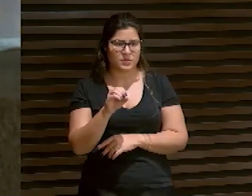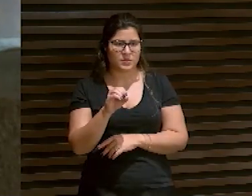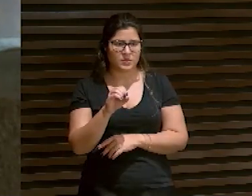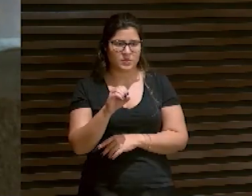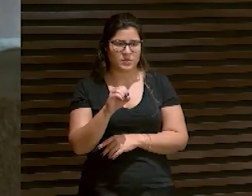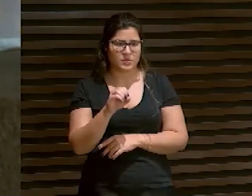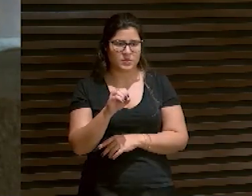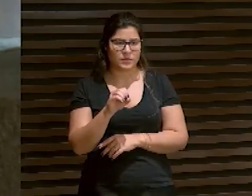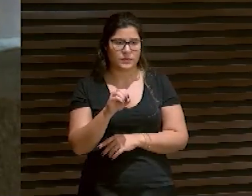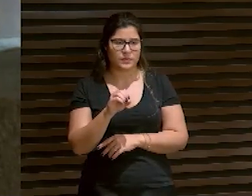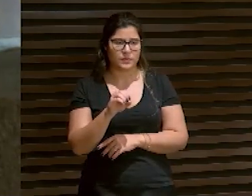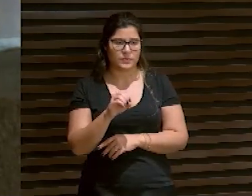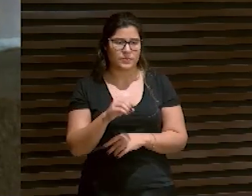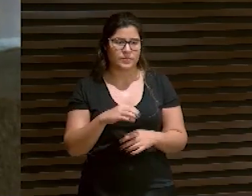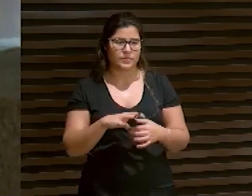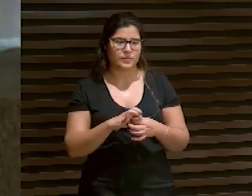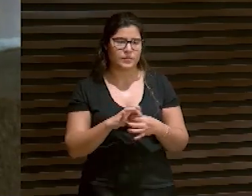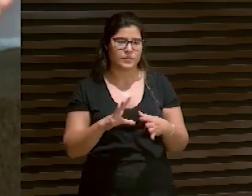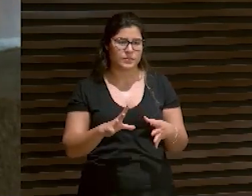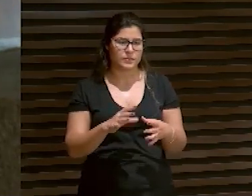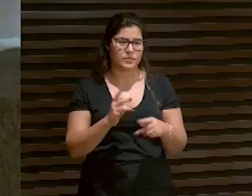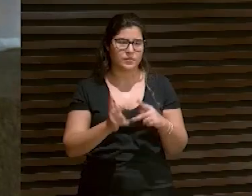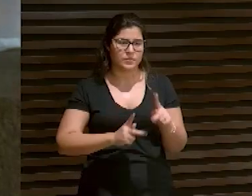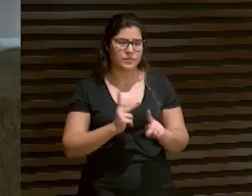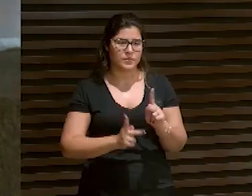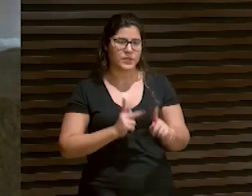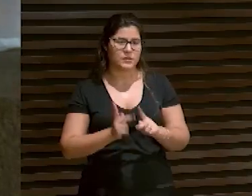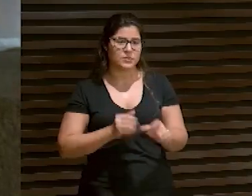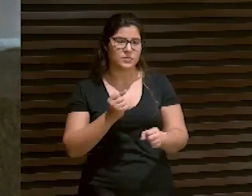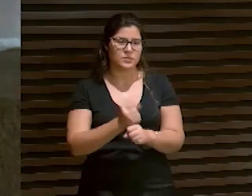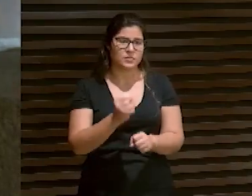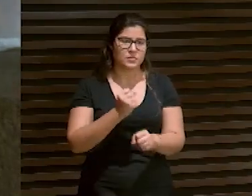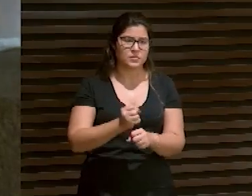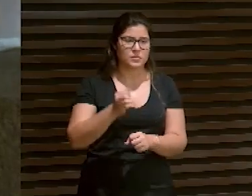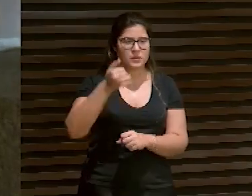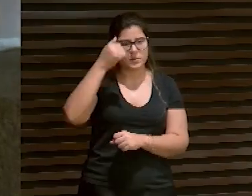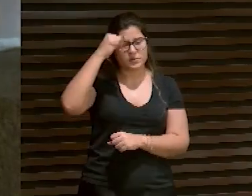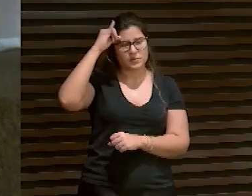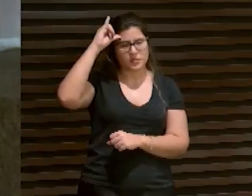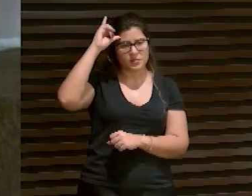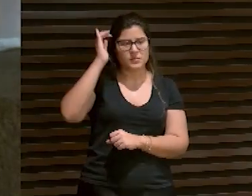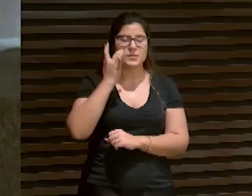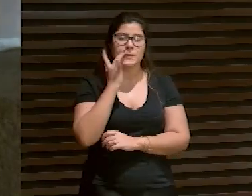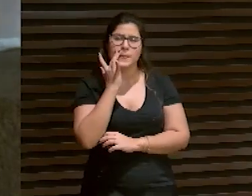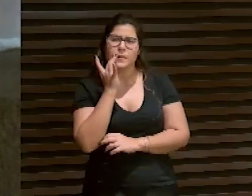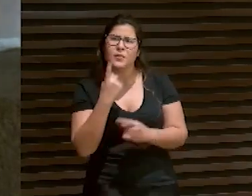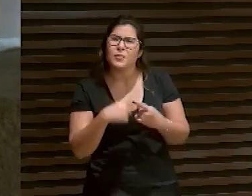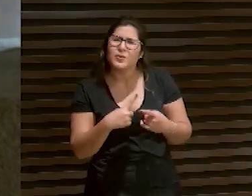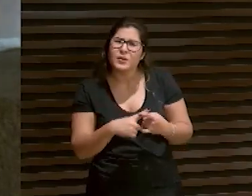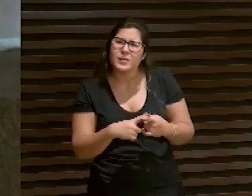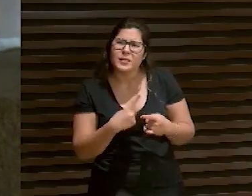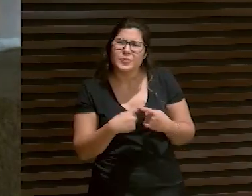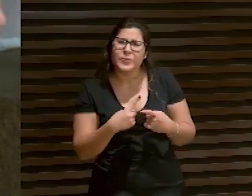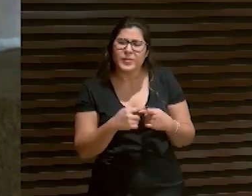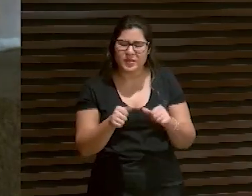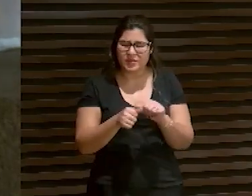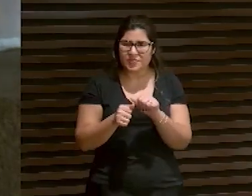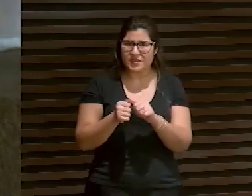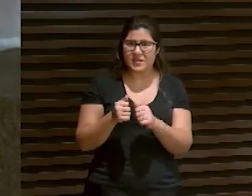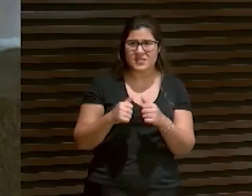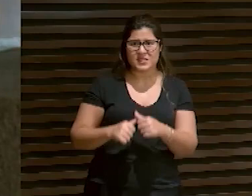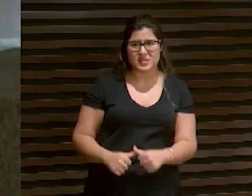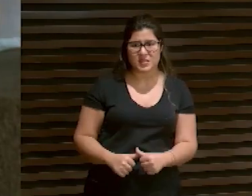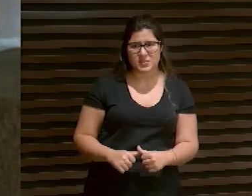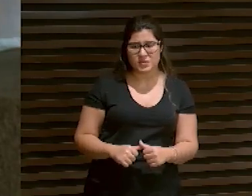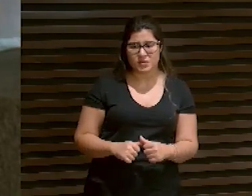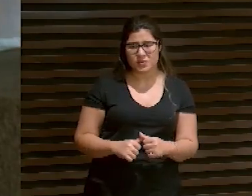ouro seja construído. E quando Moisés chega e fala: Arão, por quê? Por que você fez isso? E Arão fala: foi o